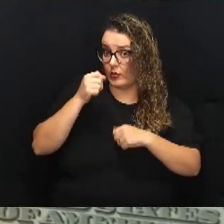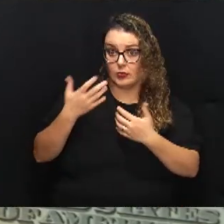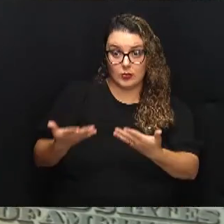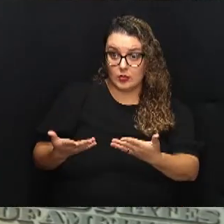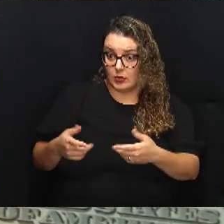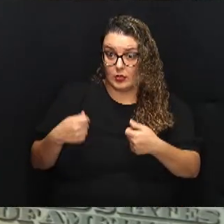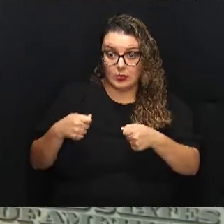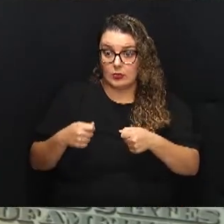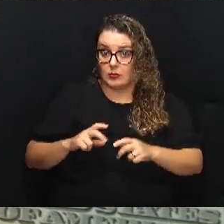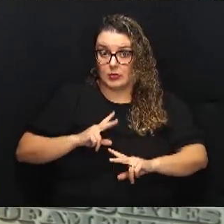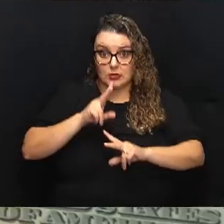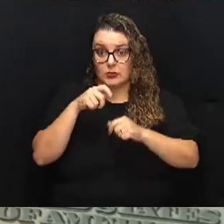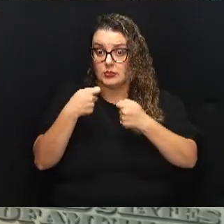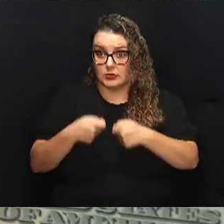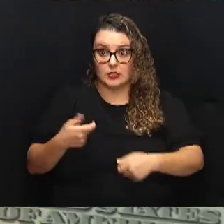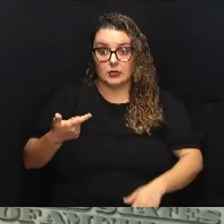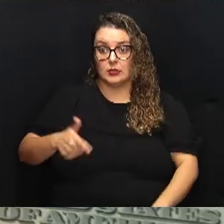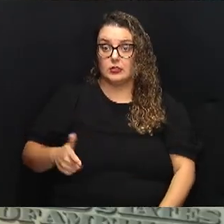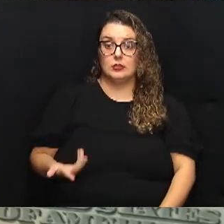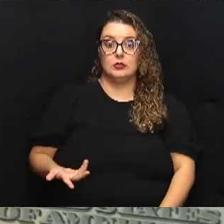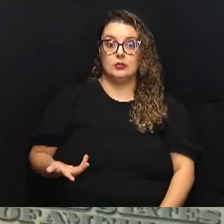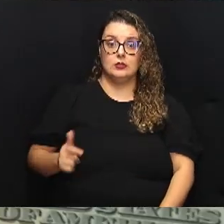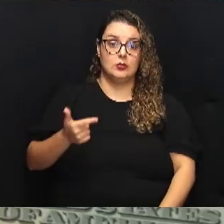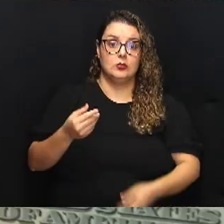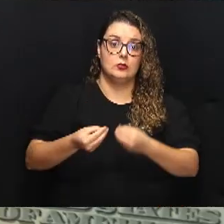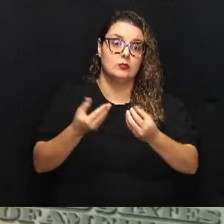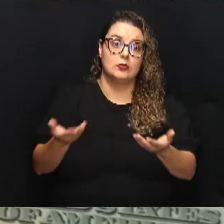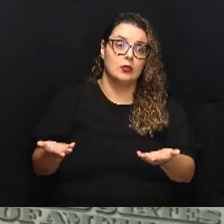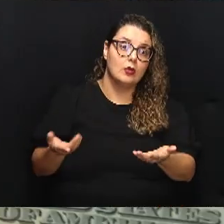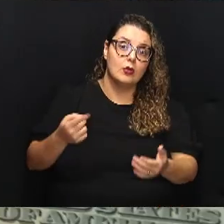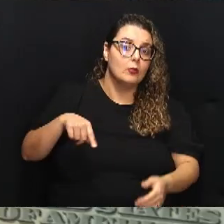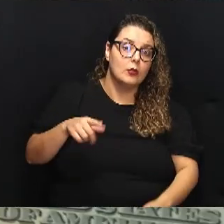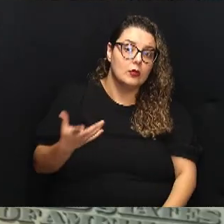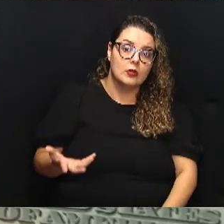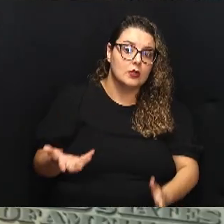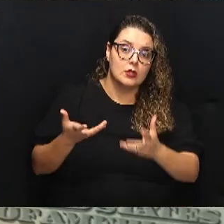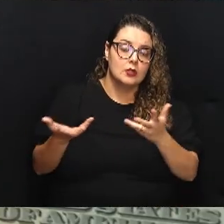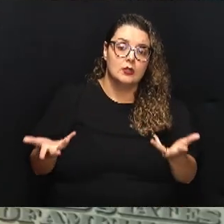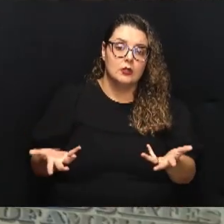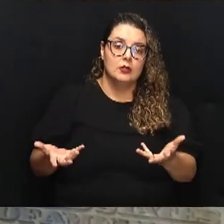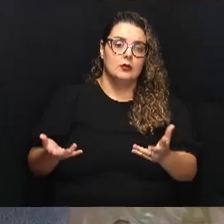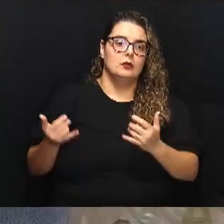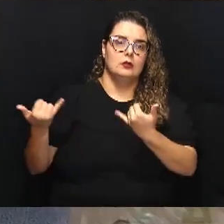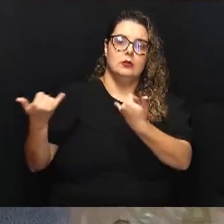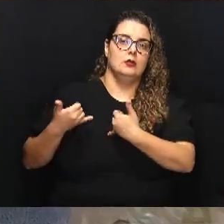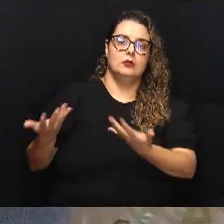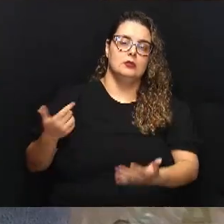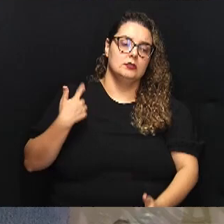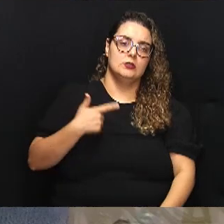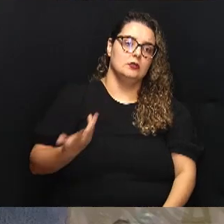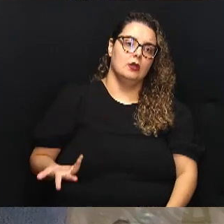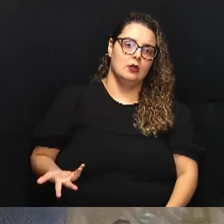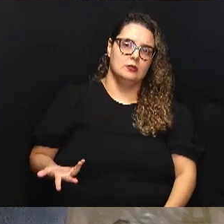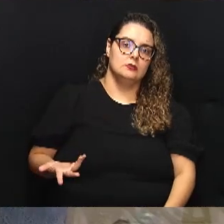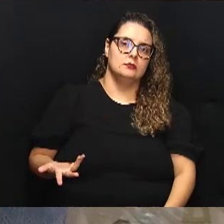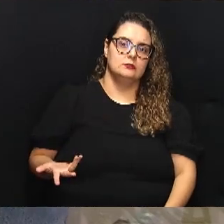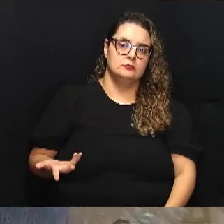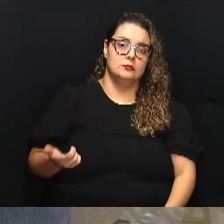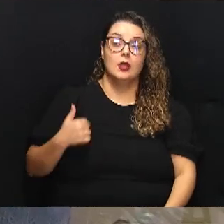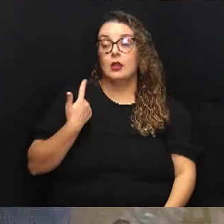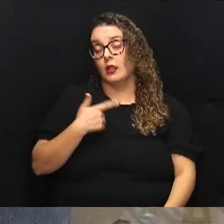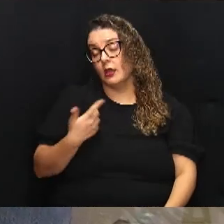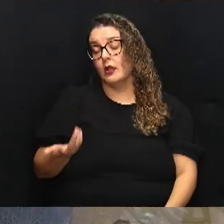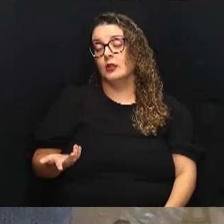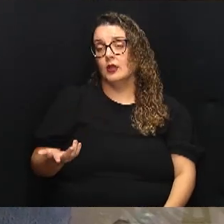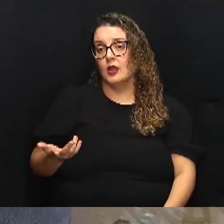ser forte, não dá para vocês quererem nos abandonar. Então, a gente vai colocar uma